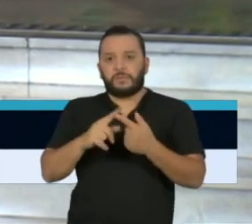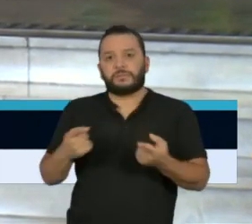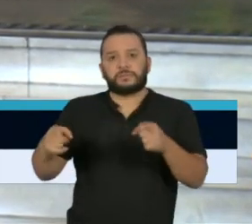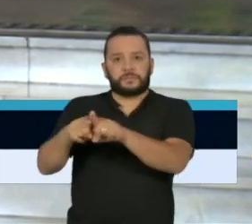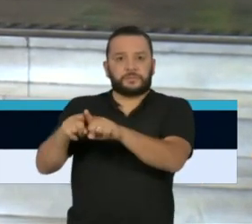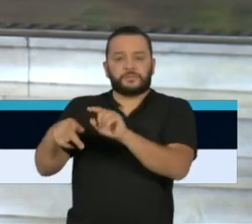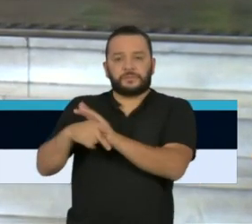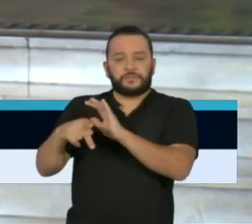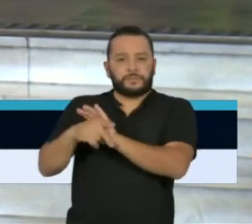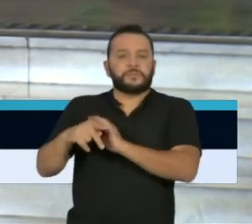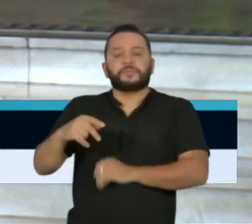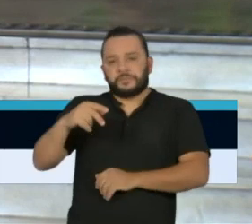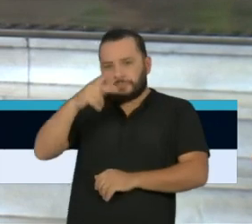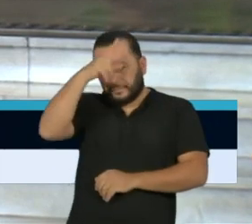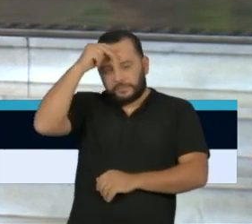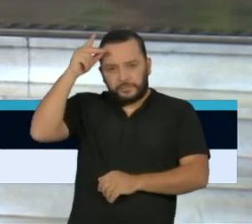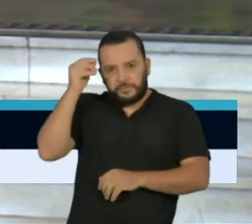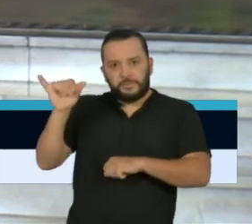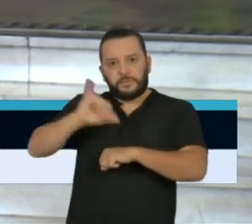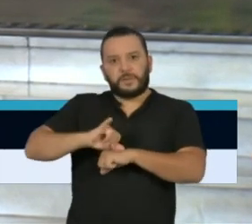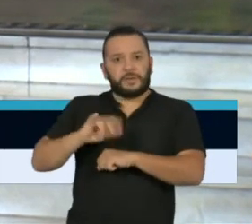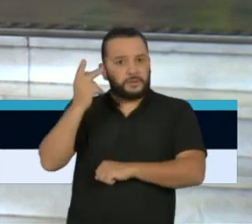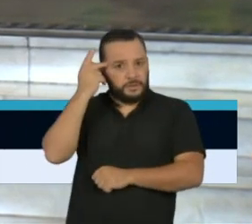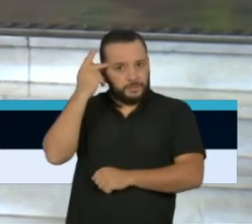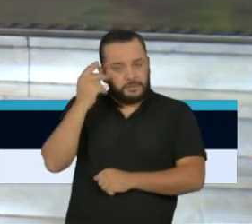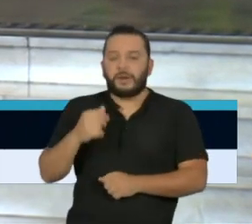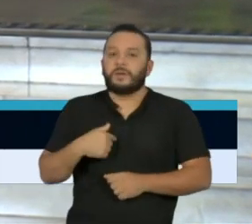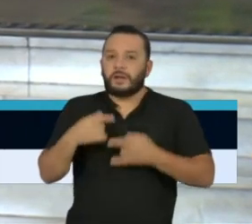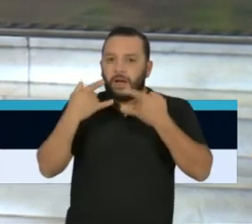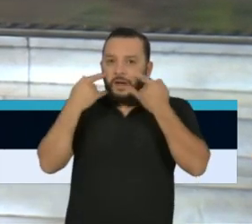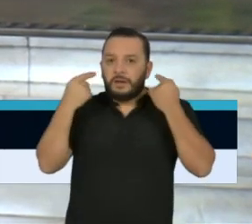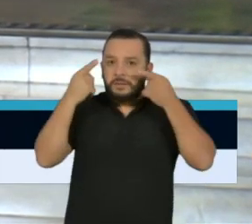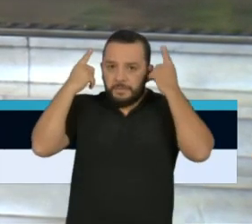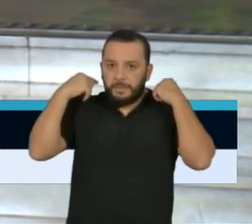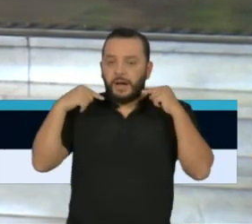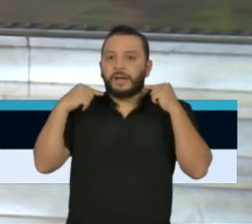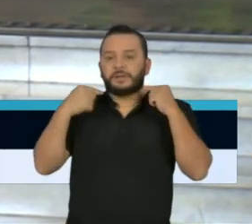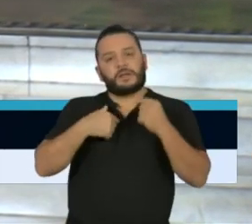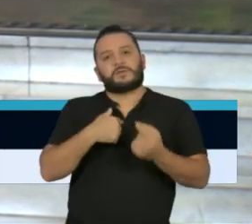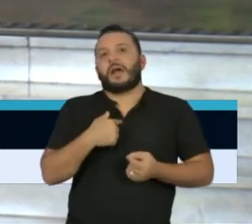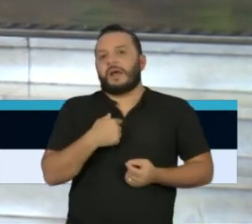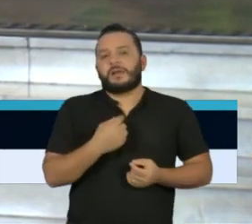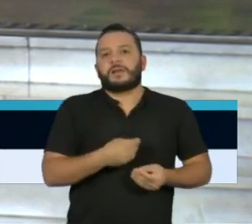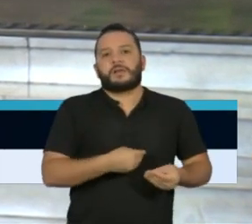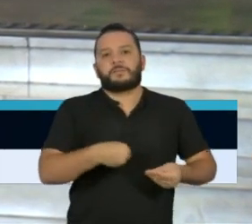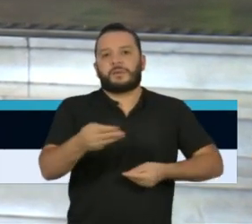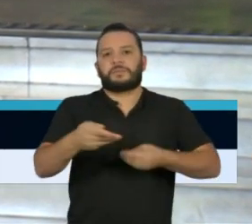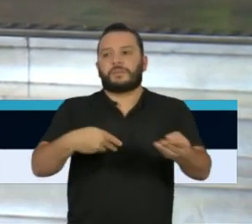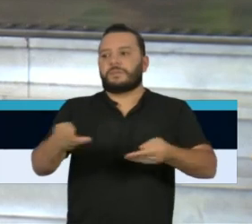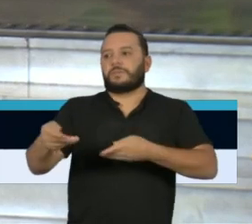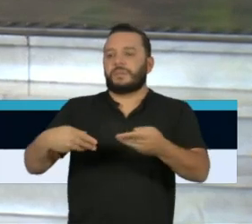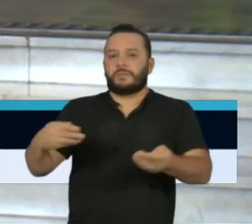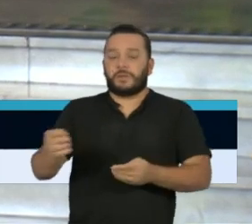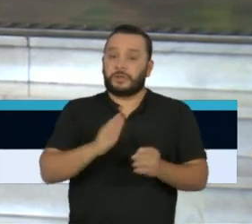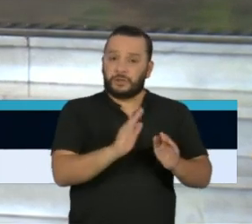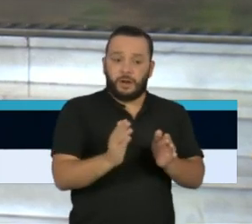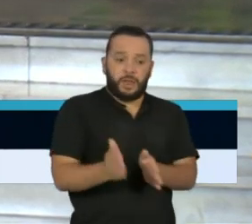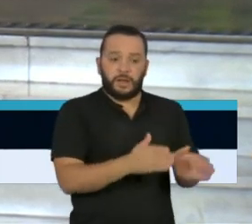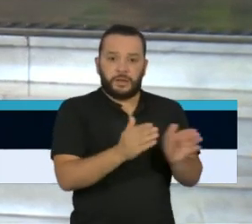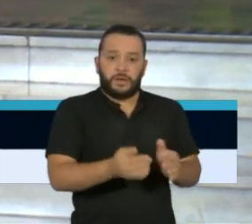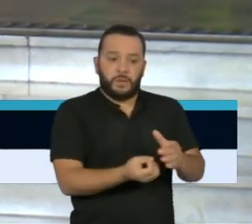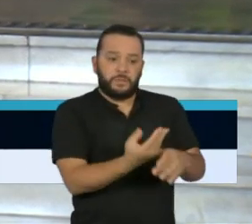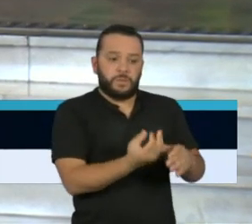Prefeitura da capital de São Paulo. E as máscaras serão distribuídas à medida em que forem sendo produzidas